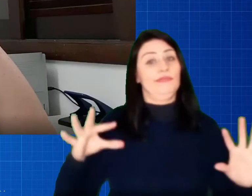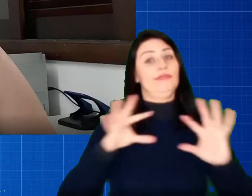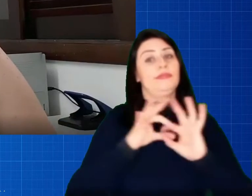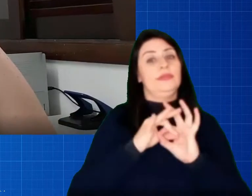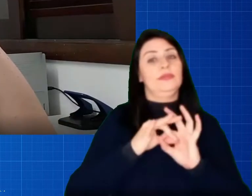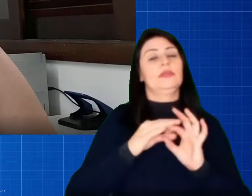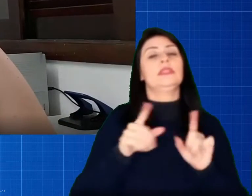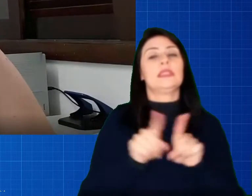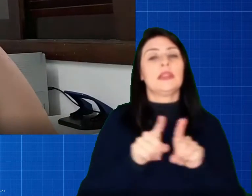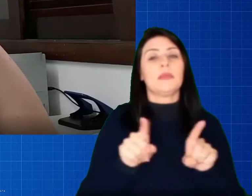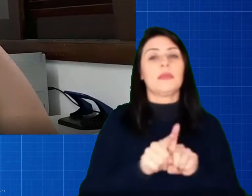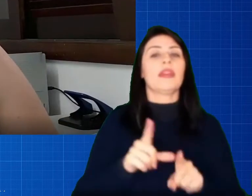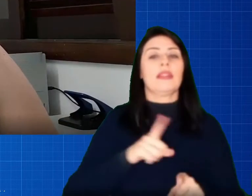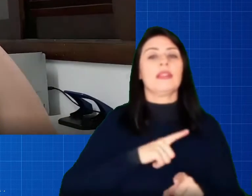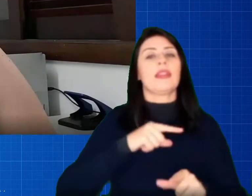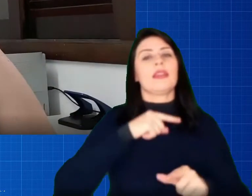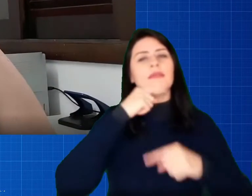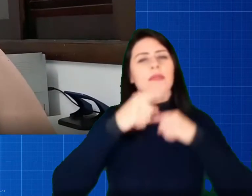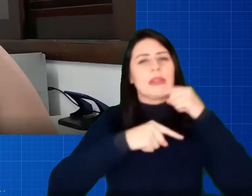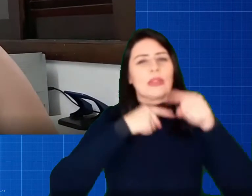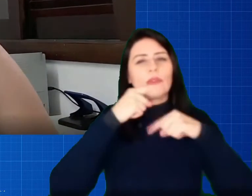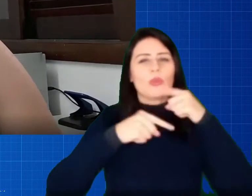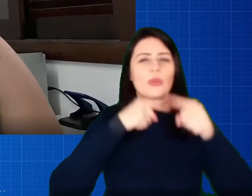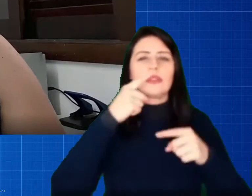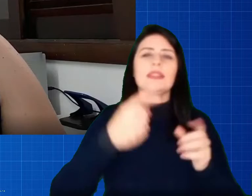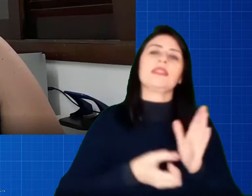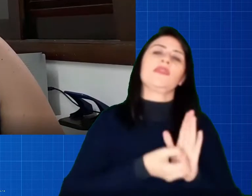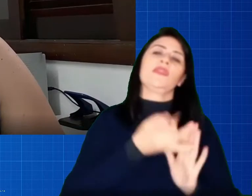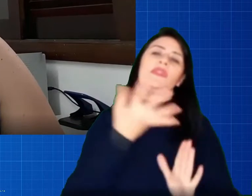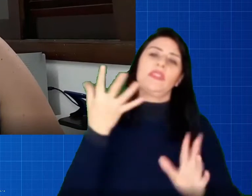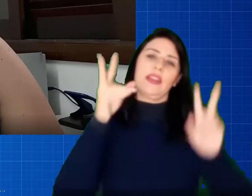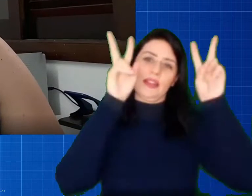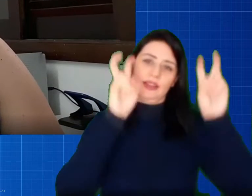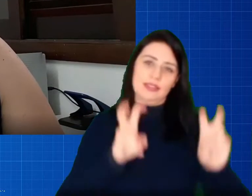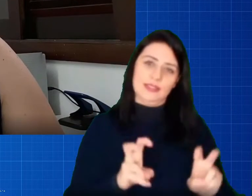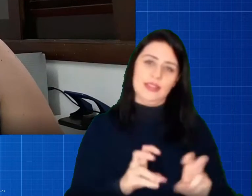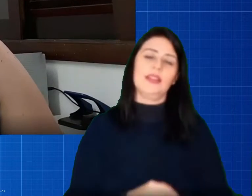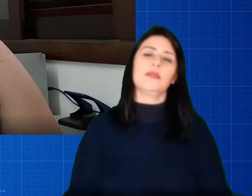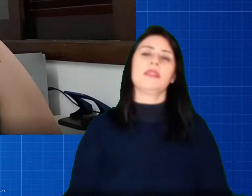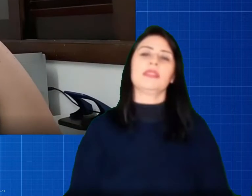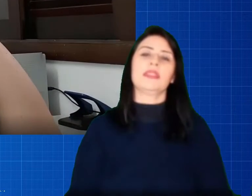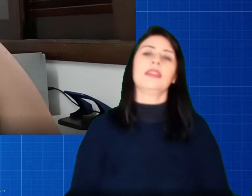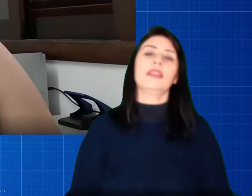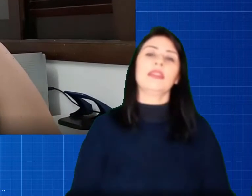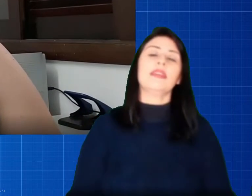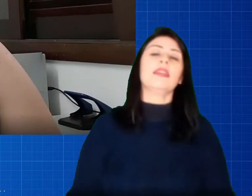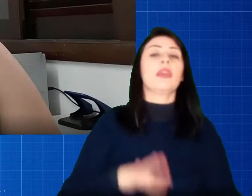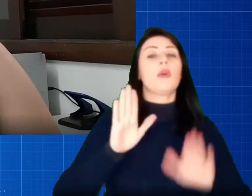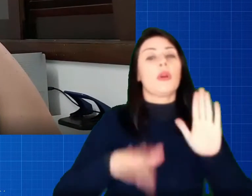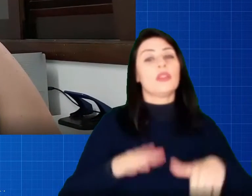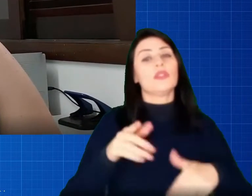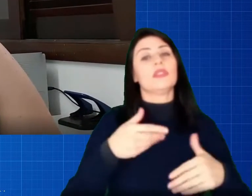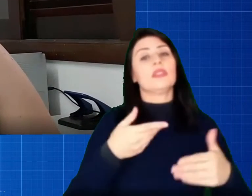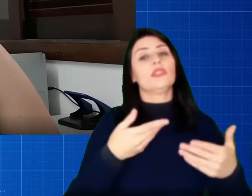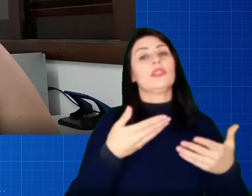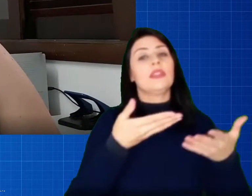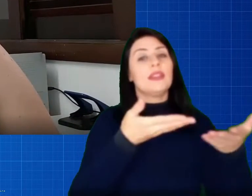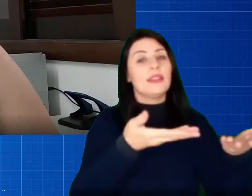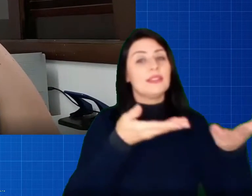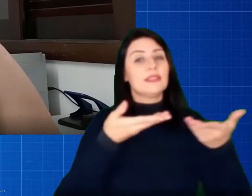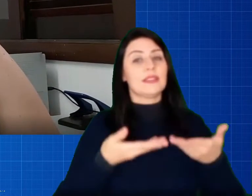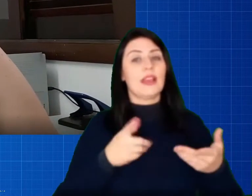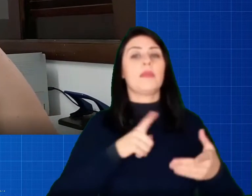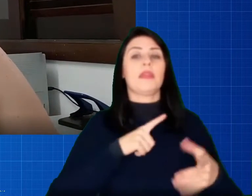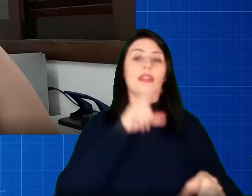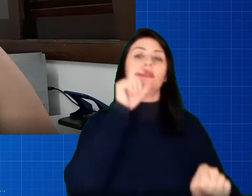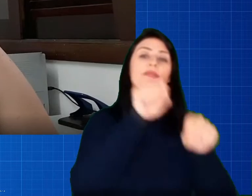associada, surge muito essas questões. Não é incomum receber crianças e adolescentes que